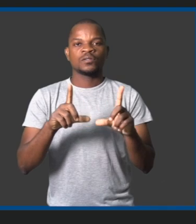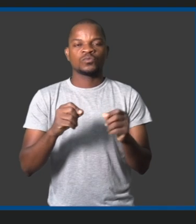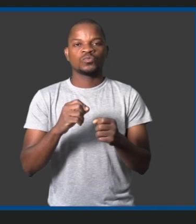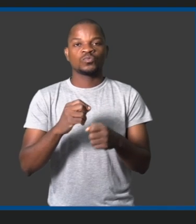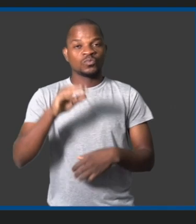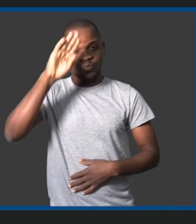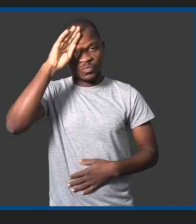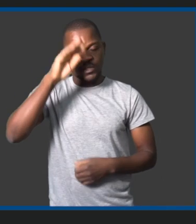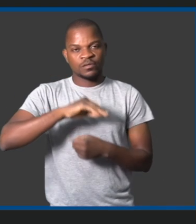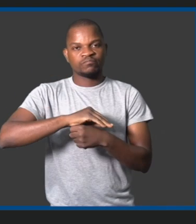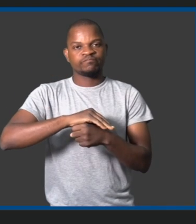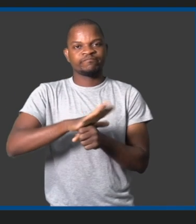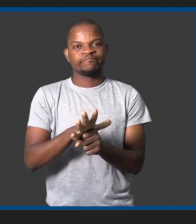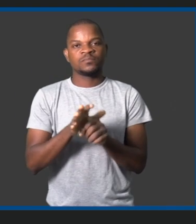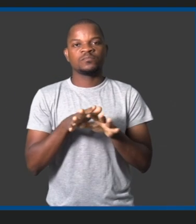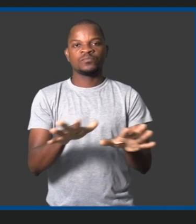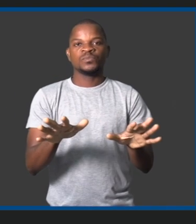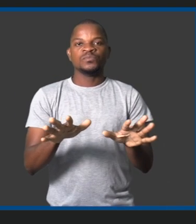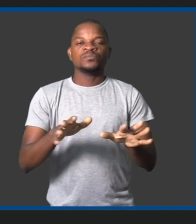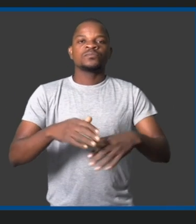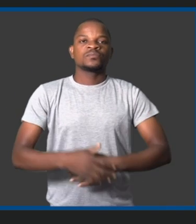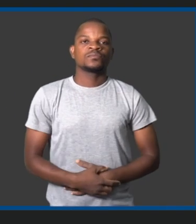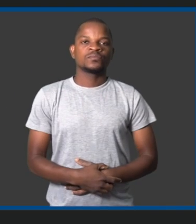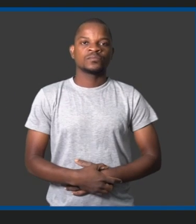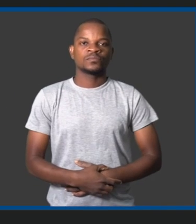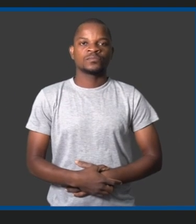como está o Monsambito preparado para esta doença Covid-19. a morte.